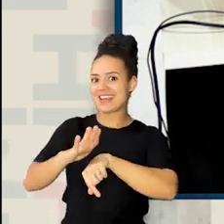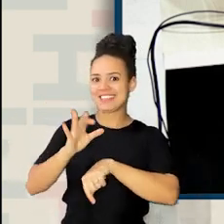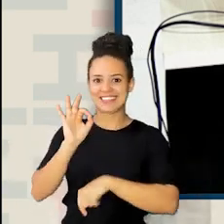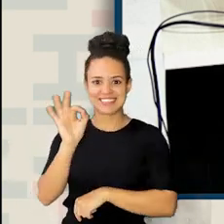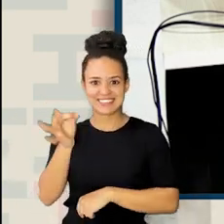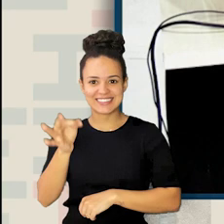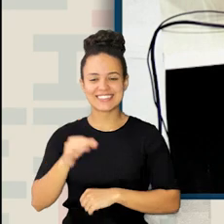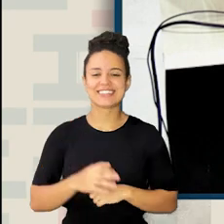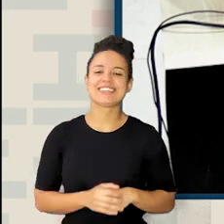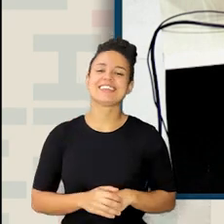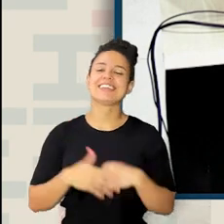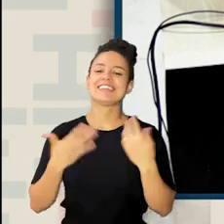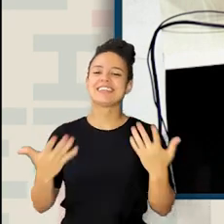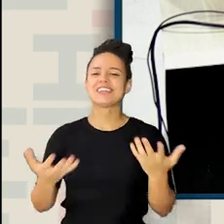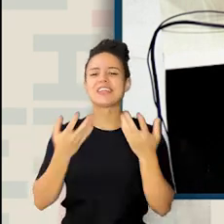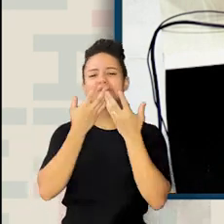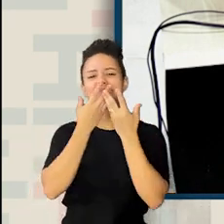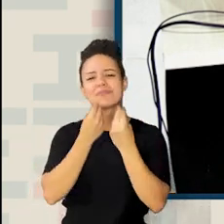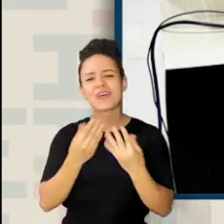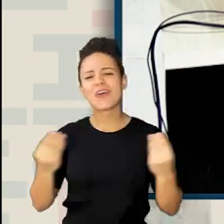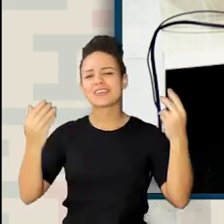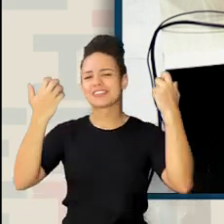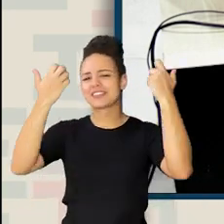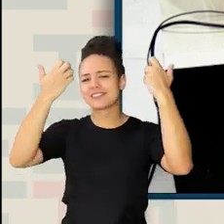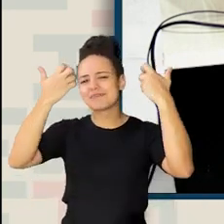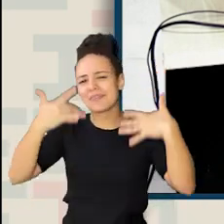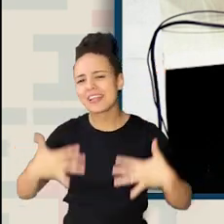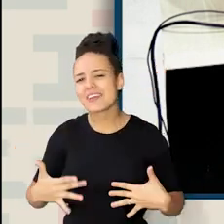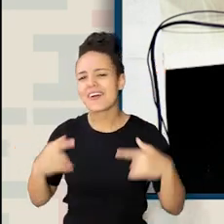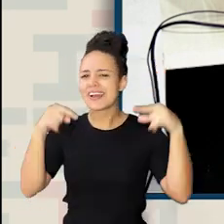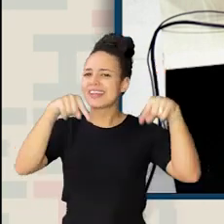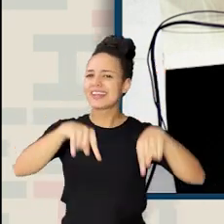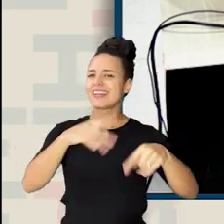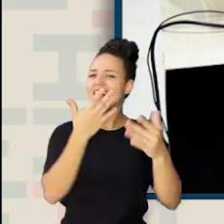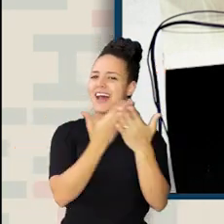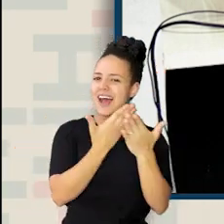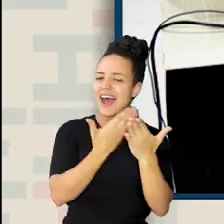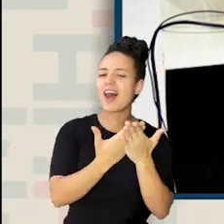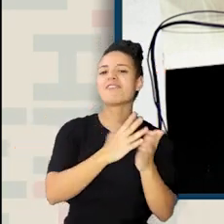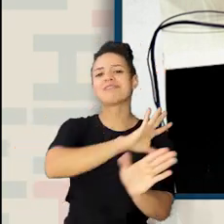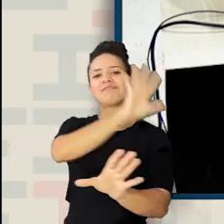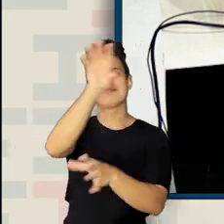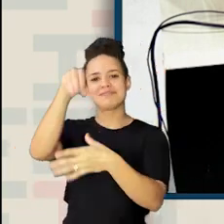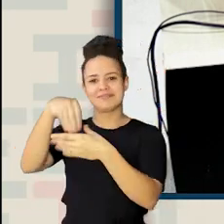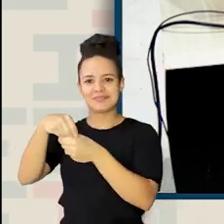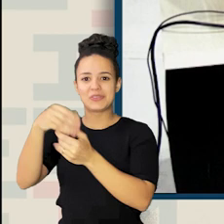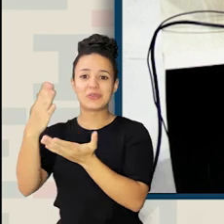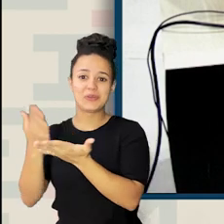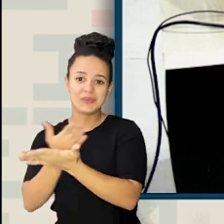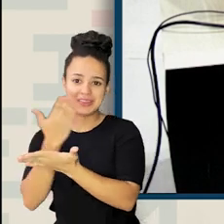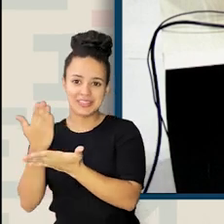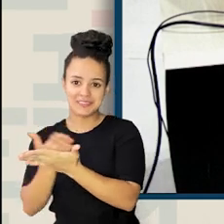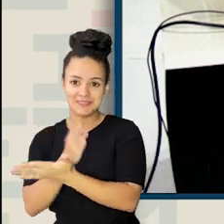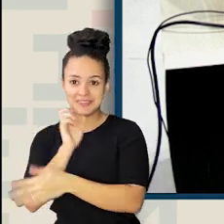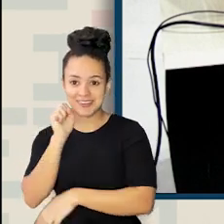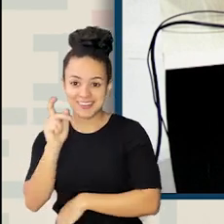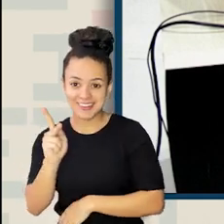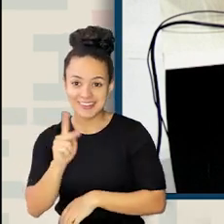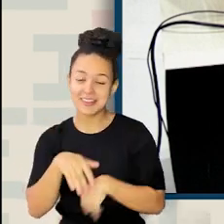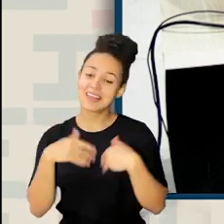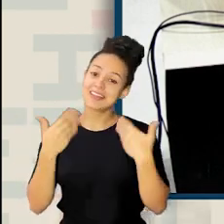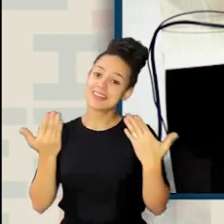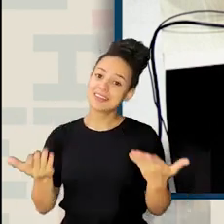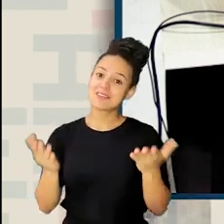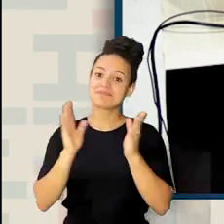né? E muitas coisas que eu abordei nessa aula também vão estar nesse livro. Então,